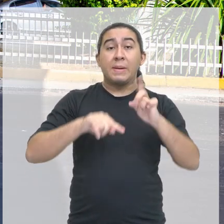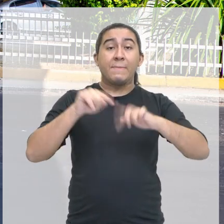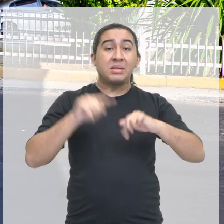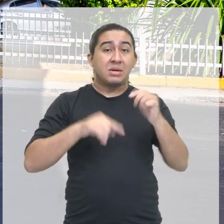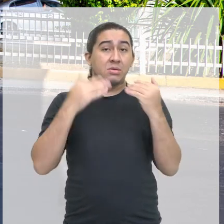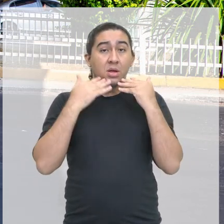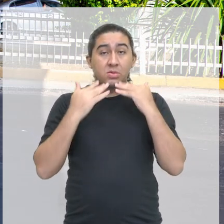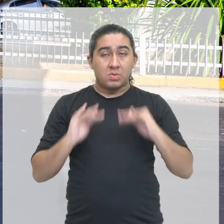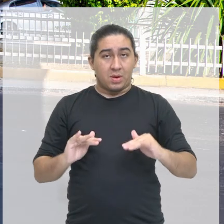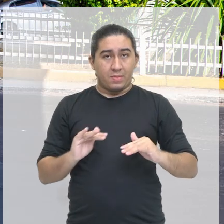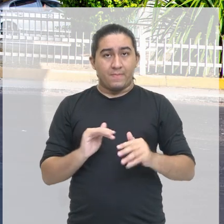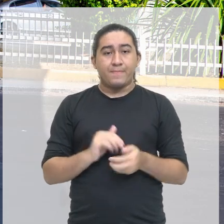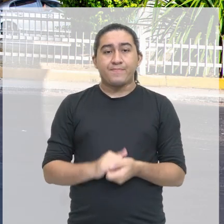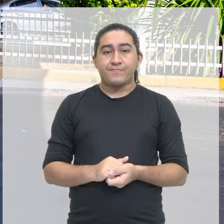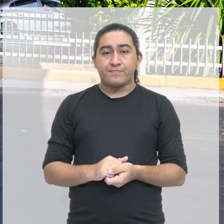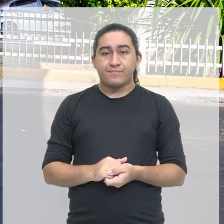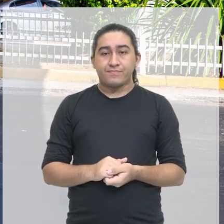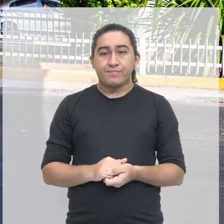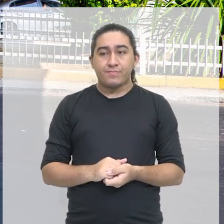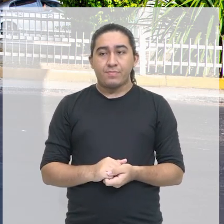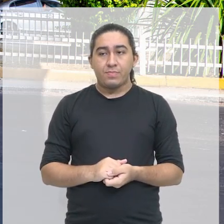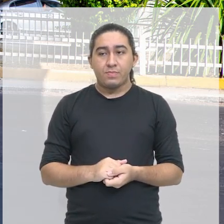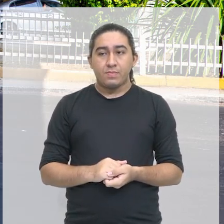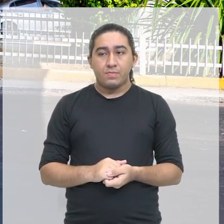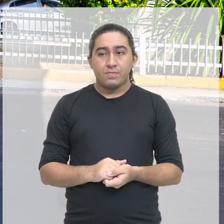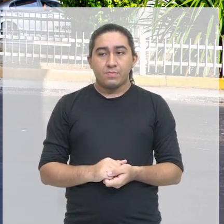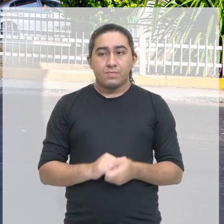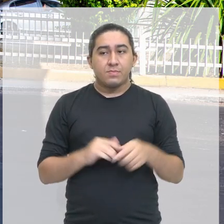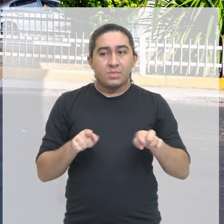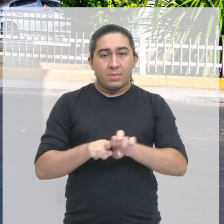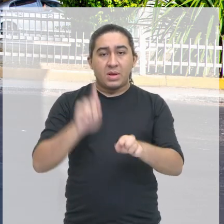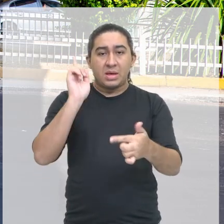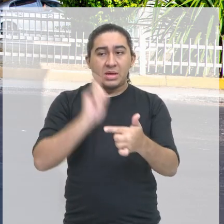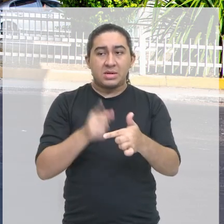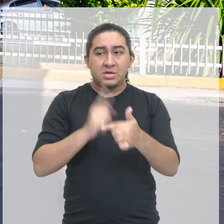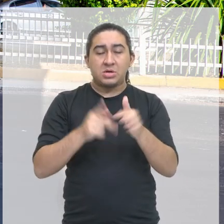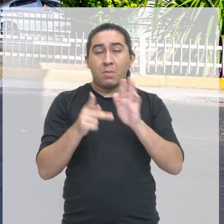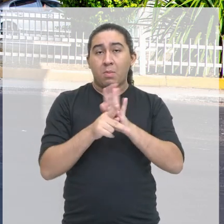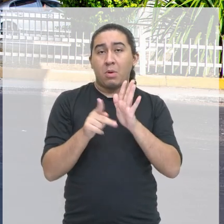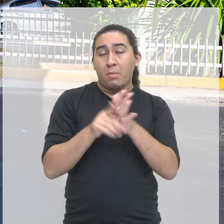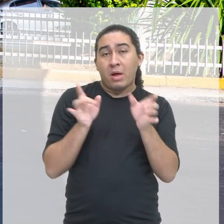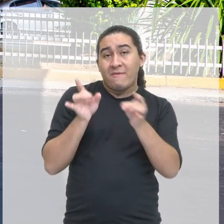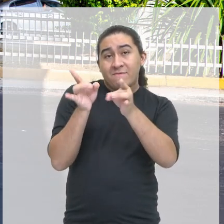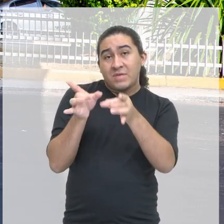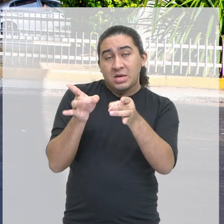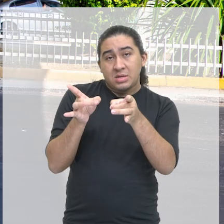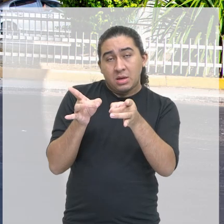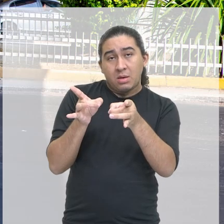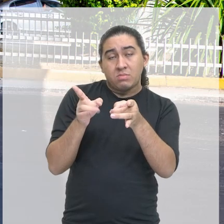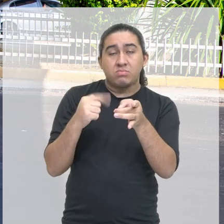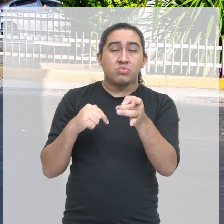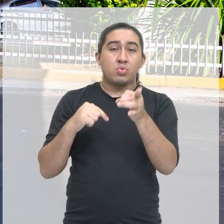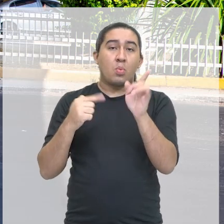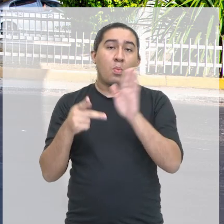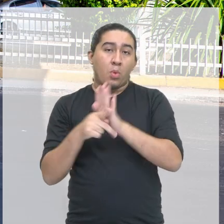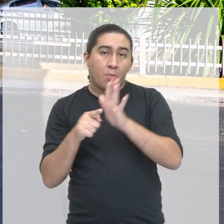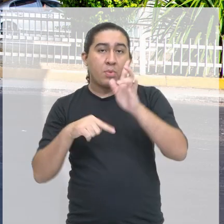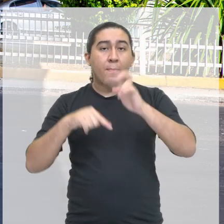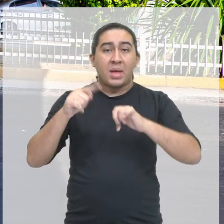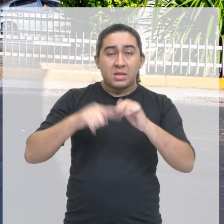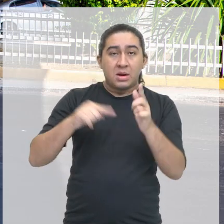materiais naturais. E crítica à comercialização do objeto artístico, e oposição